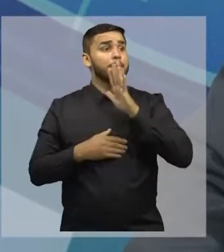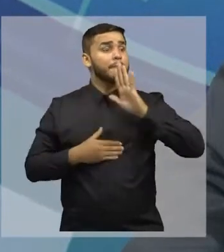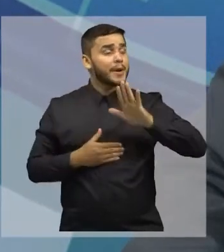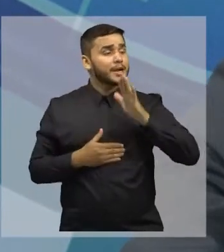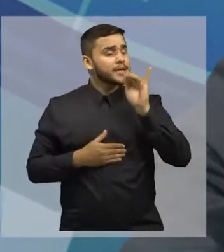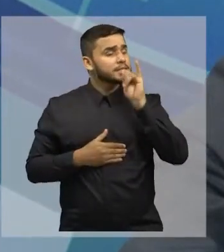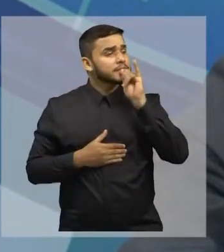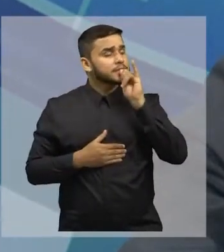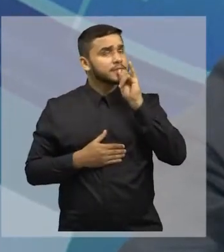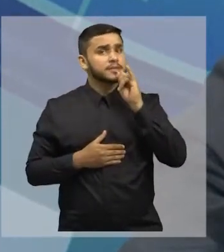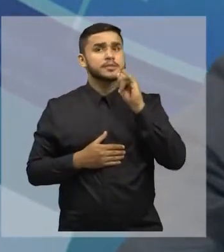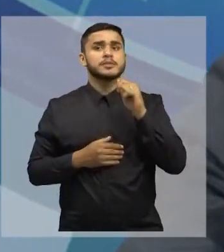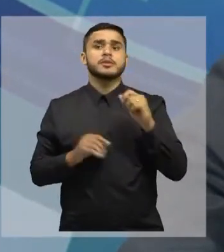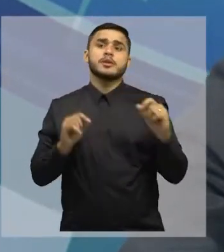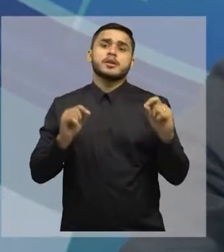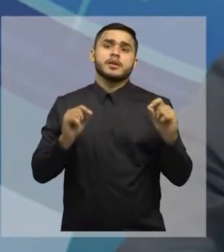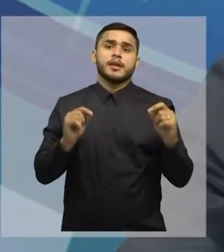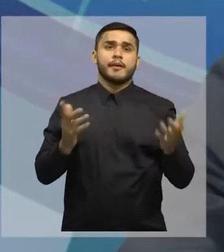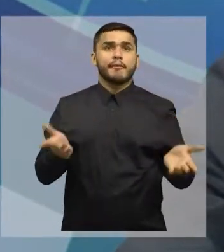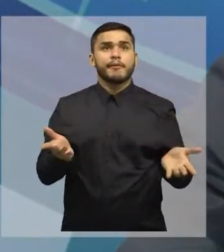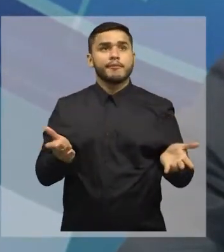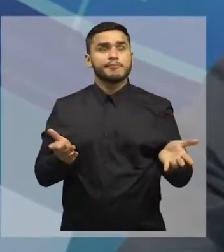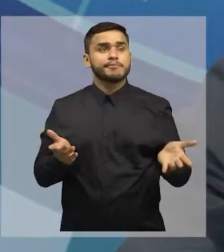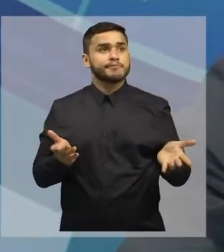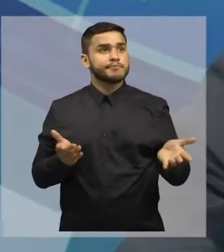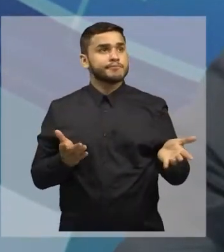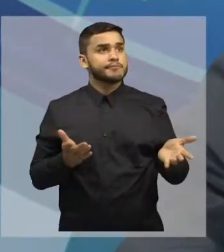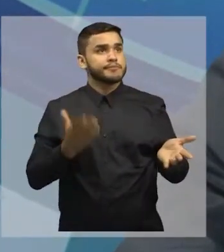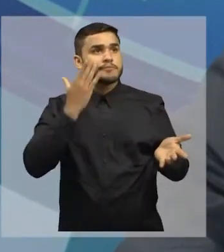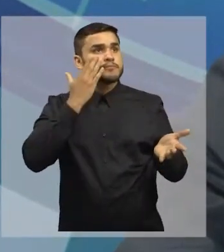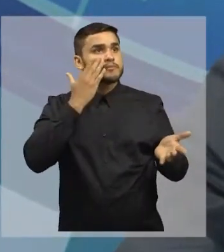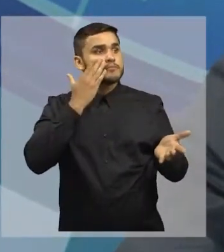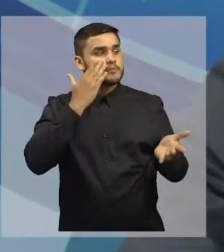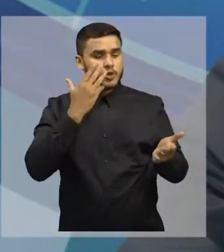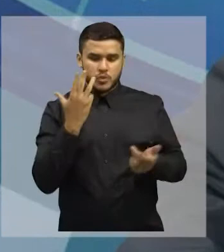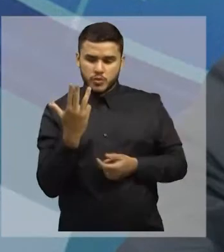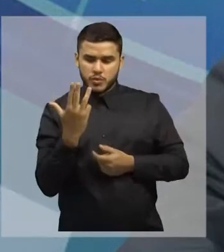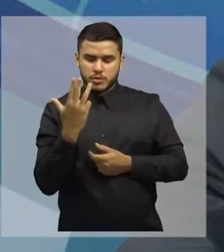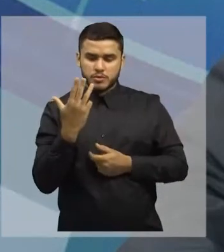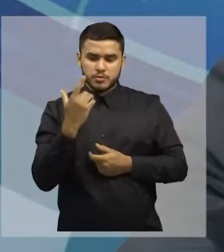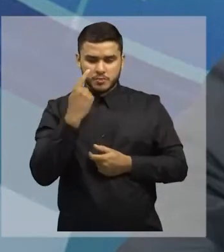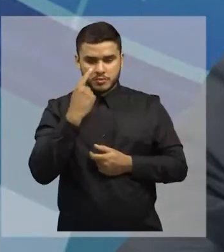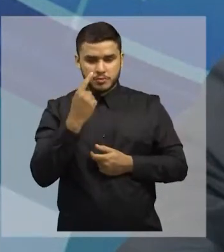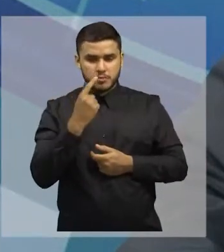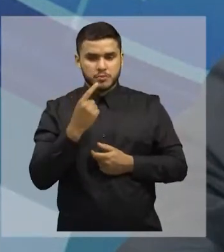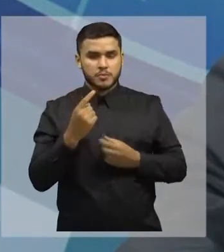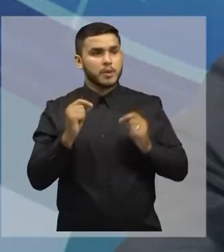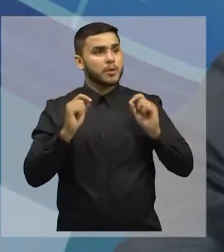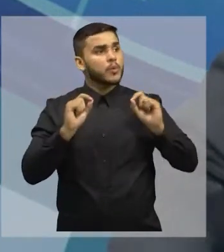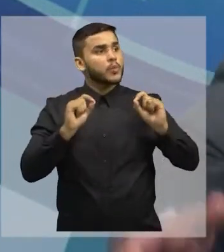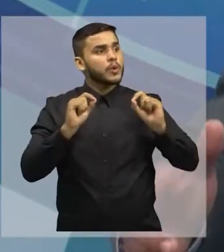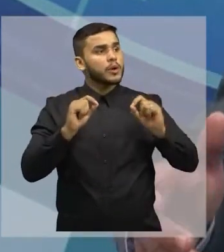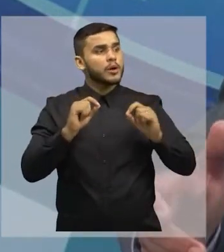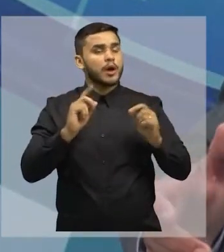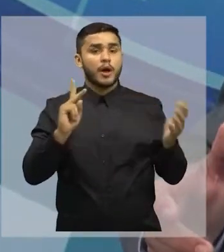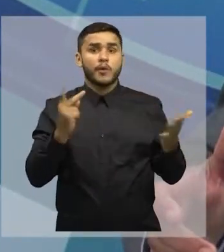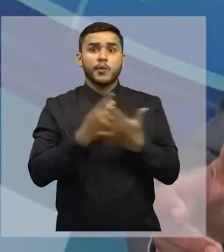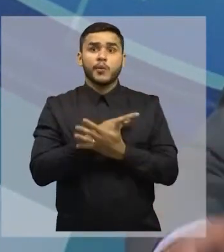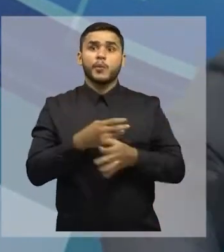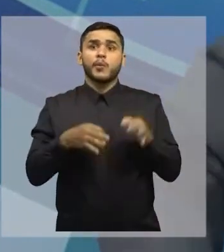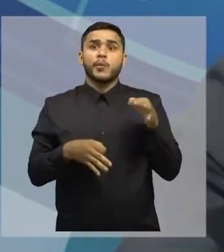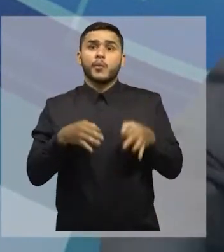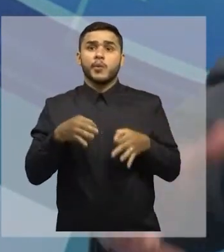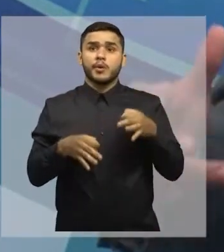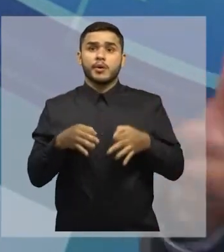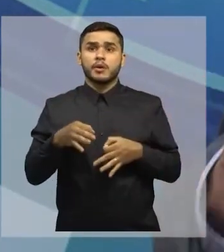seja, né, outros elementos que tragam mais suspeitas sobre o próprio julgamento, isso vai trazer, né,